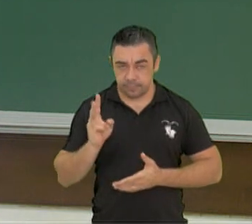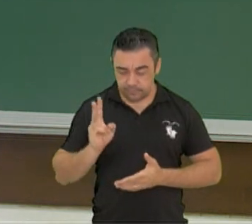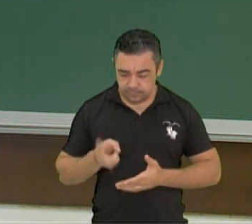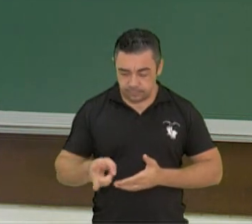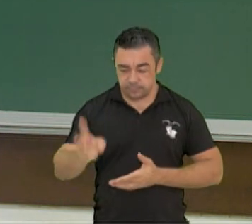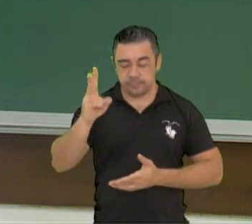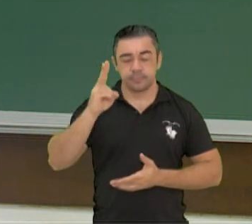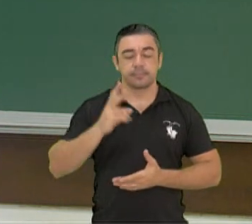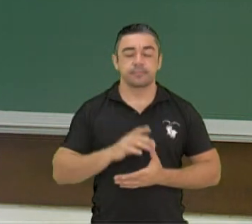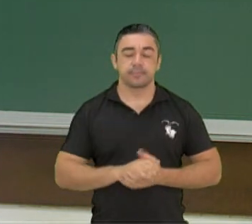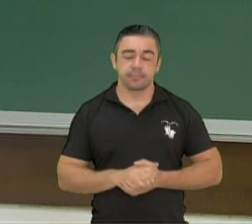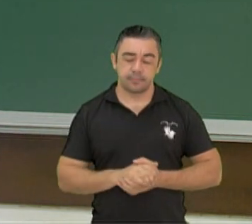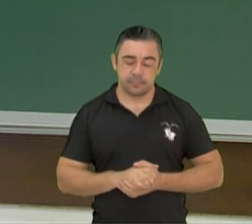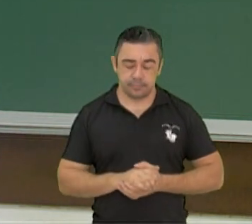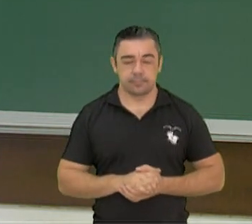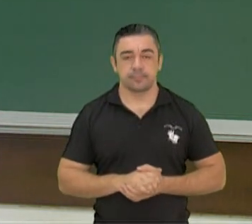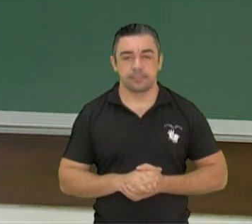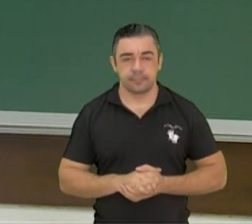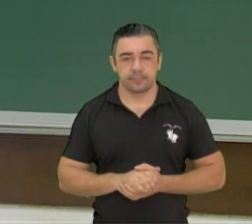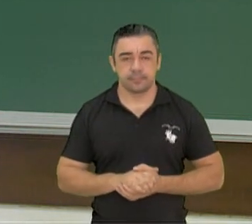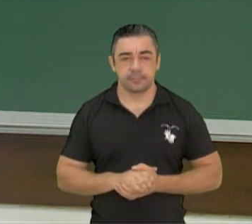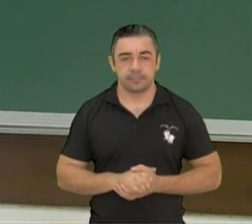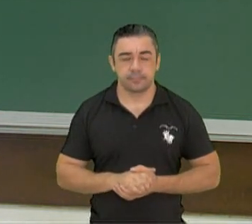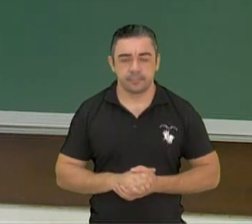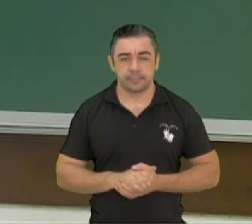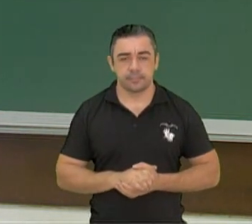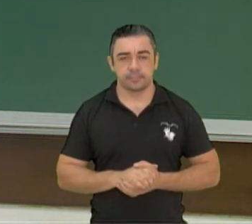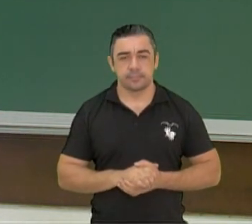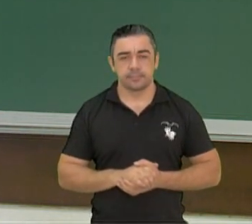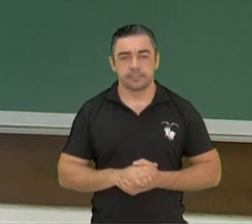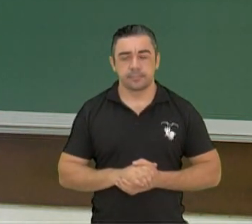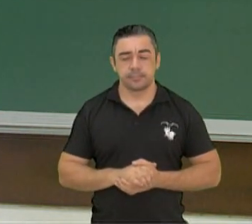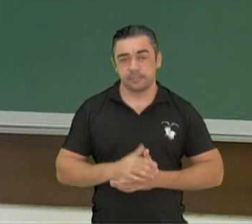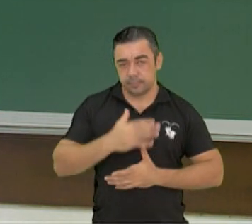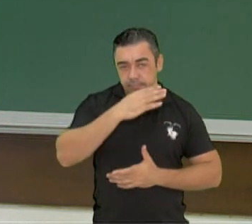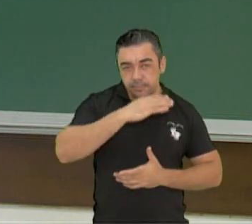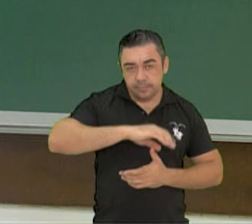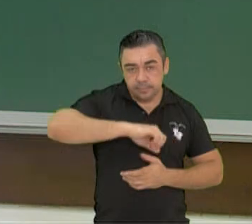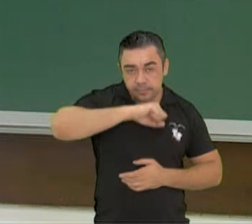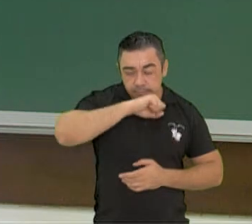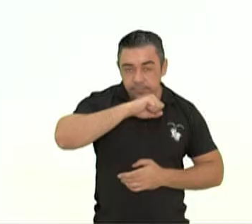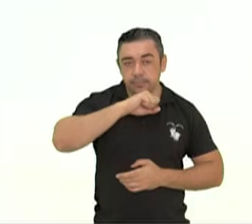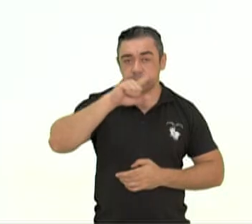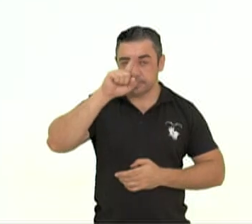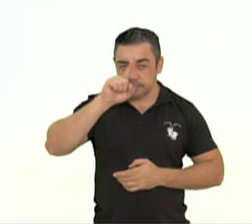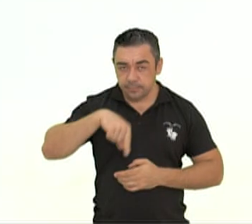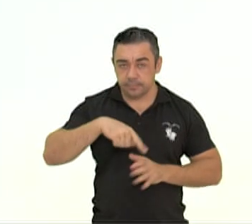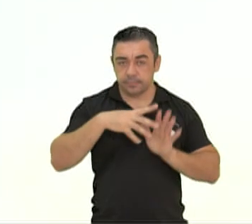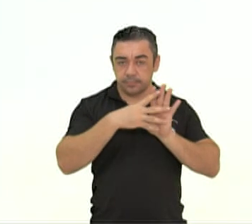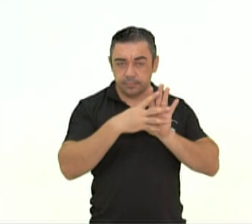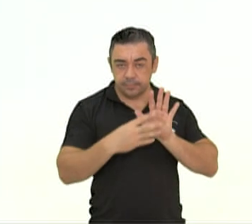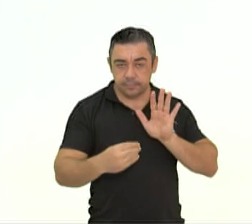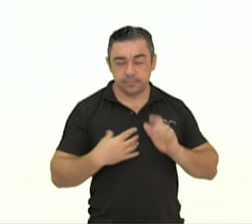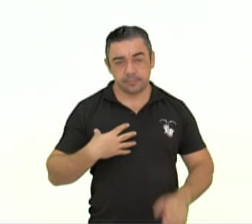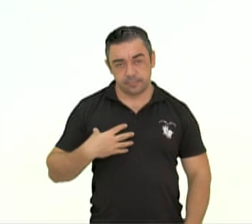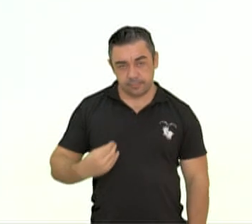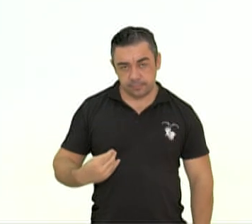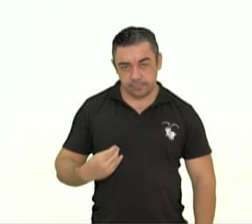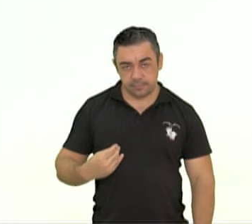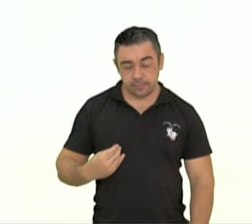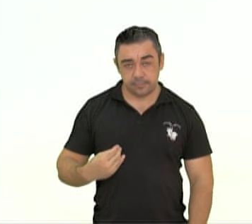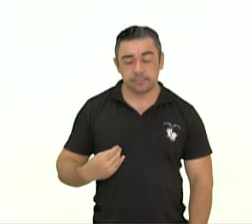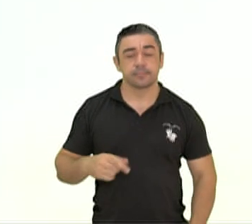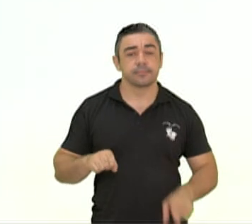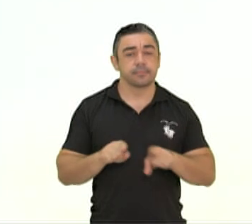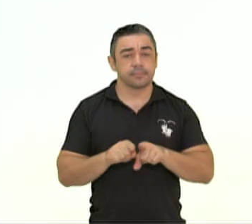Continuando lá, vamos mais um pouquinho lá, um quiz. Os pais são modelos para os filhos e